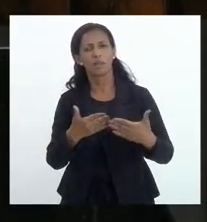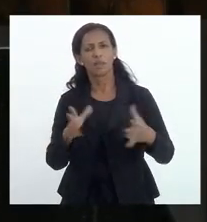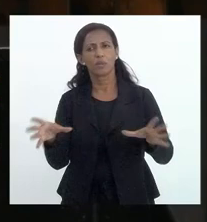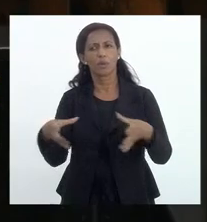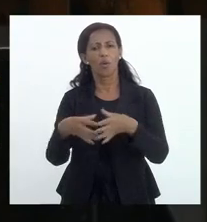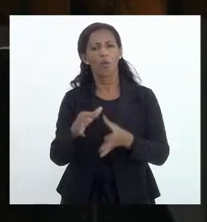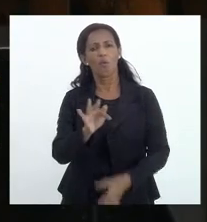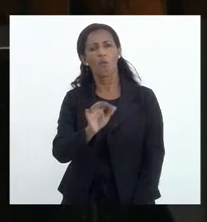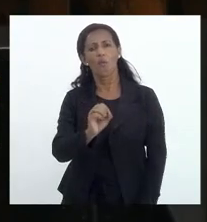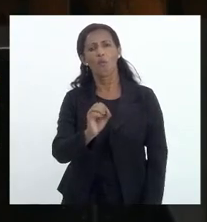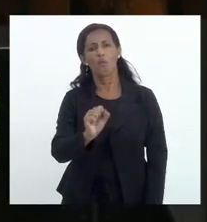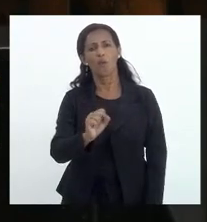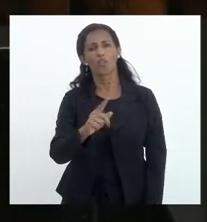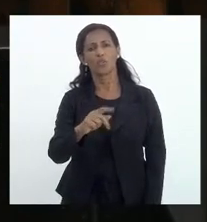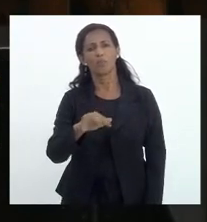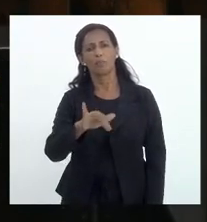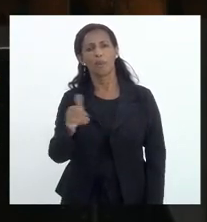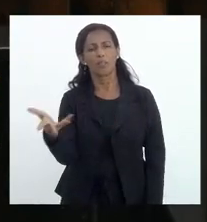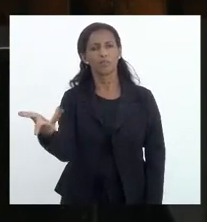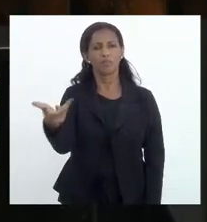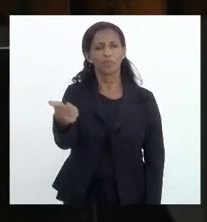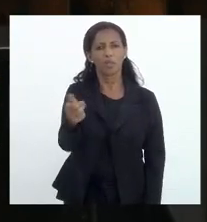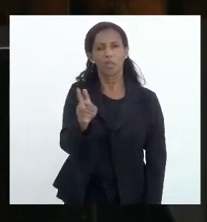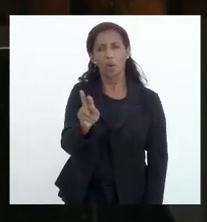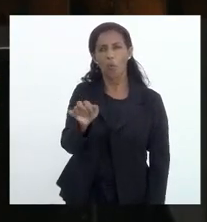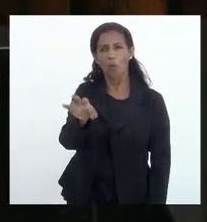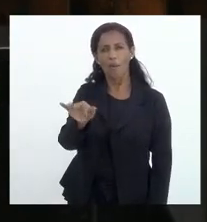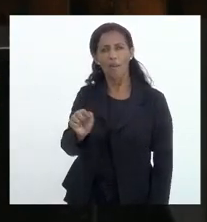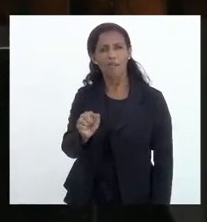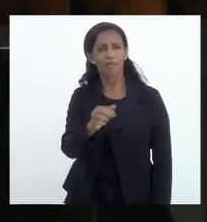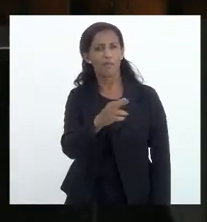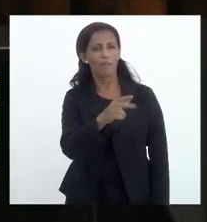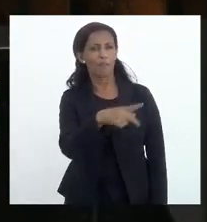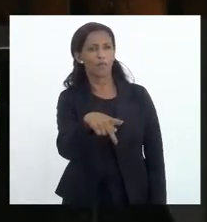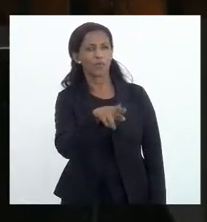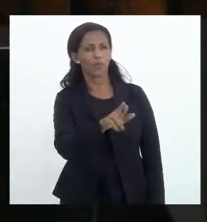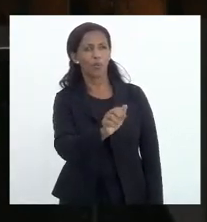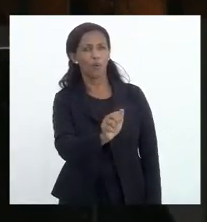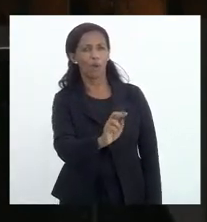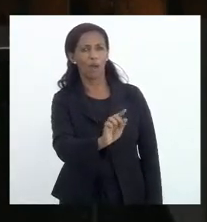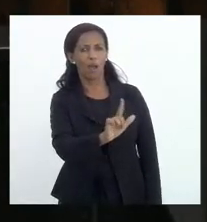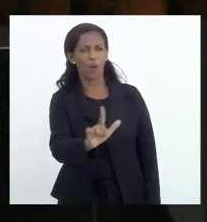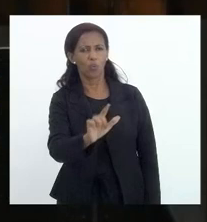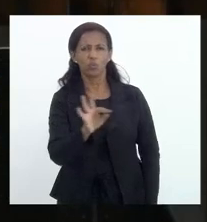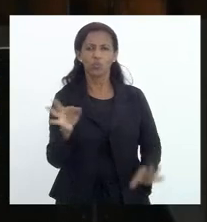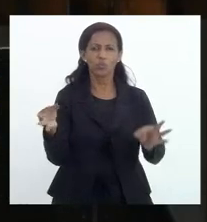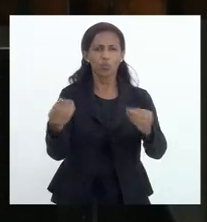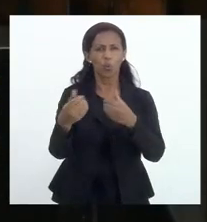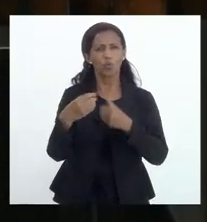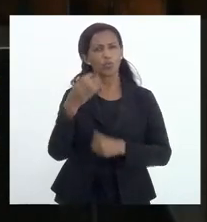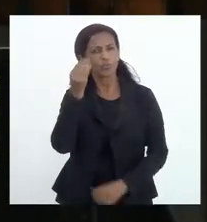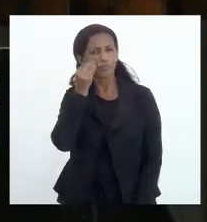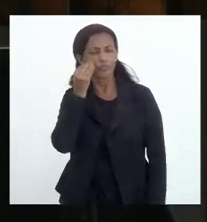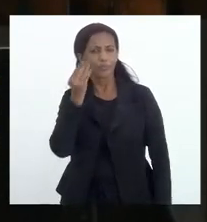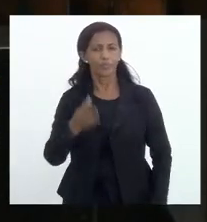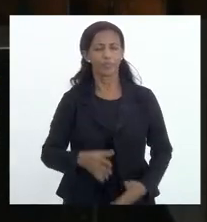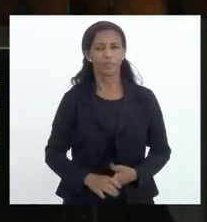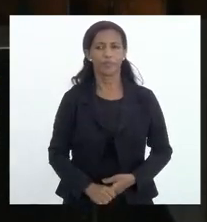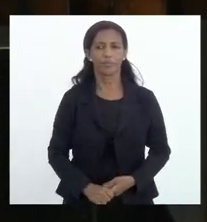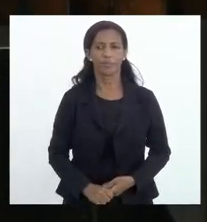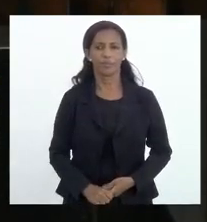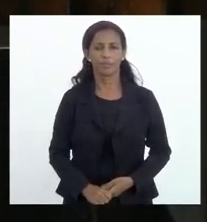coletivo Fosperge, magnífico reitor da UENF, professor Raul Palácio, enfim, todos e todas que nos acompanham.